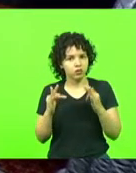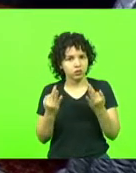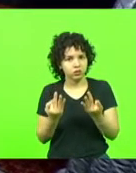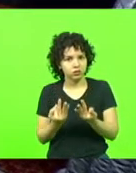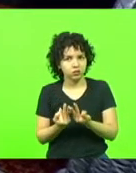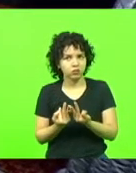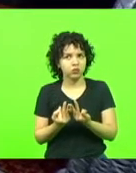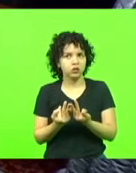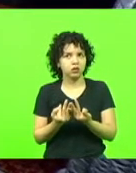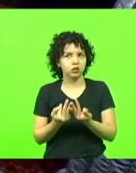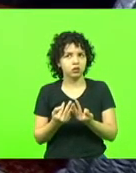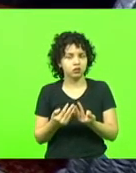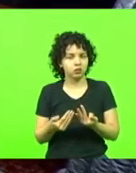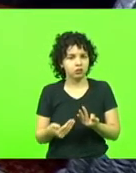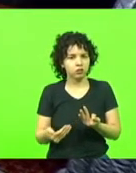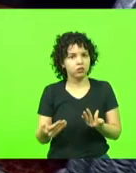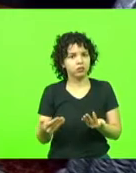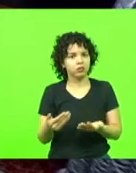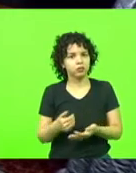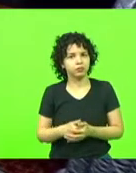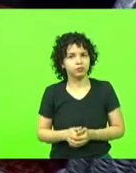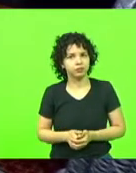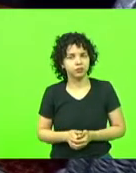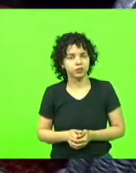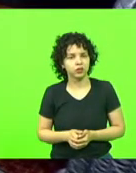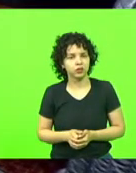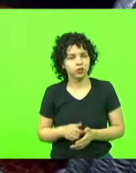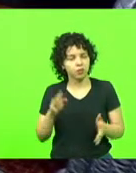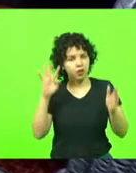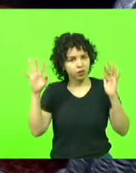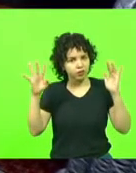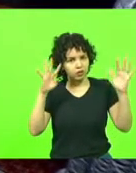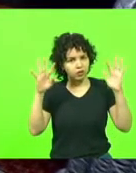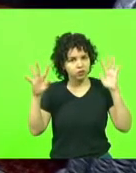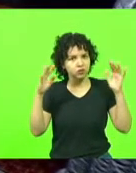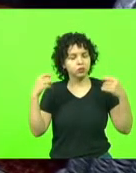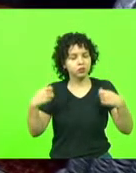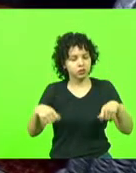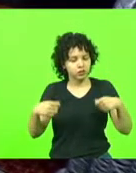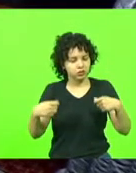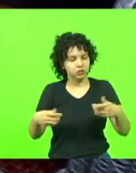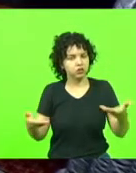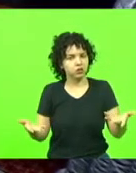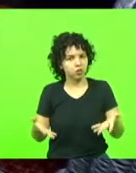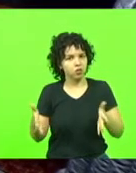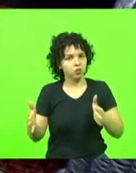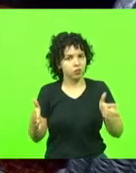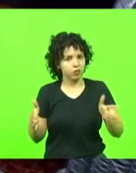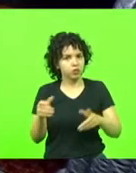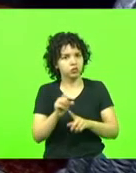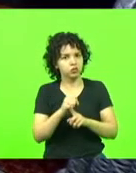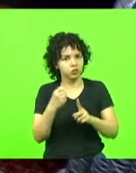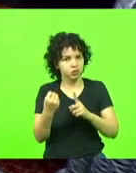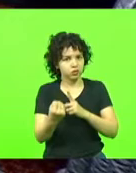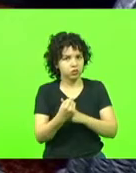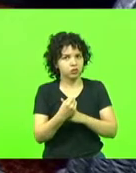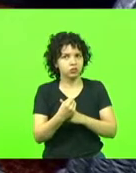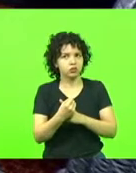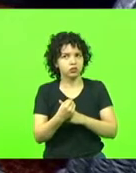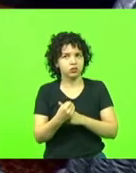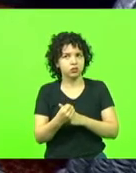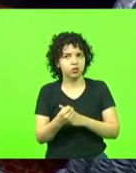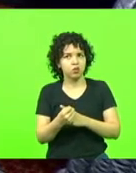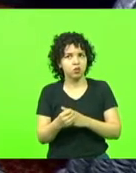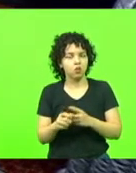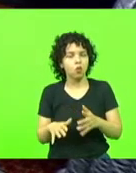ter aqui para frente. Então, é uma reflexão necessária nesse momento da sociedade brasileira. Qual é